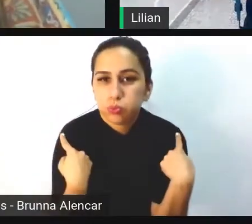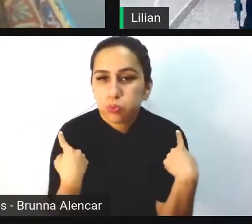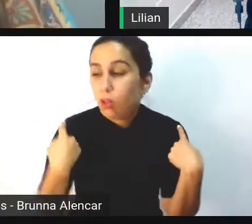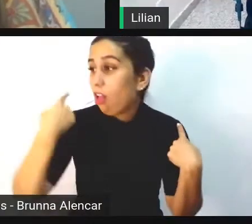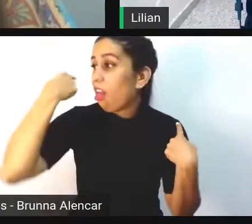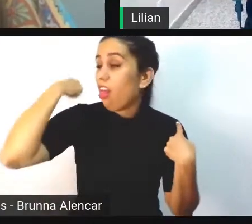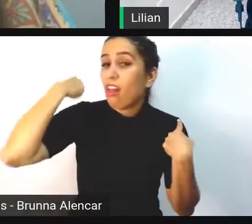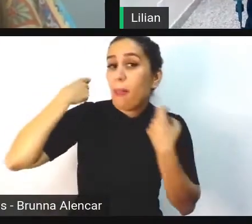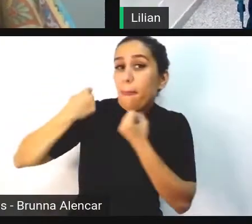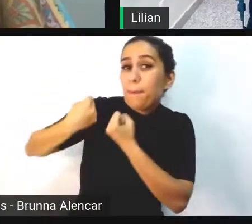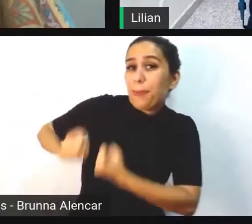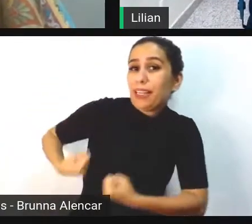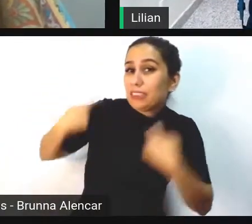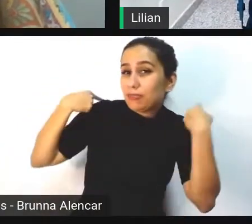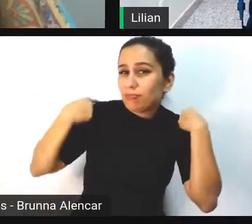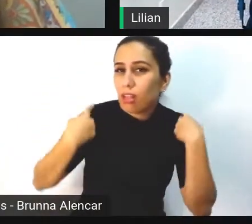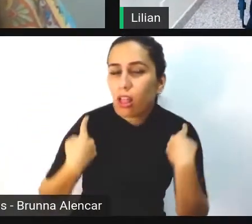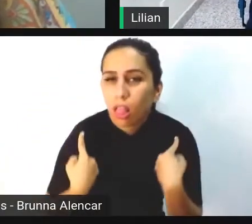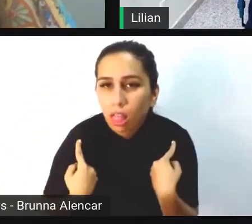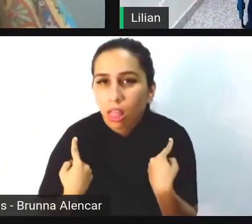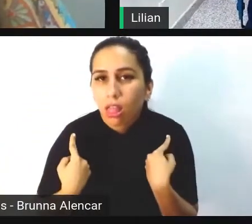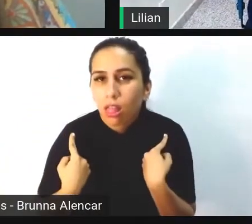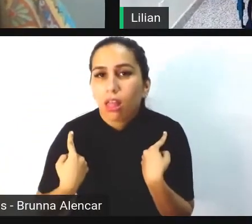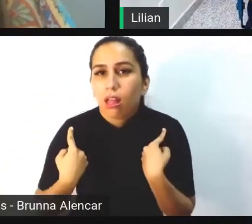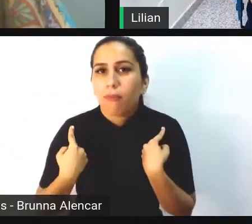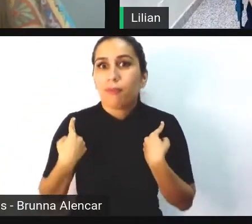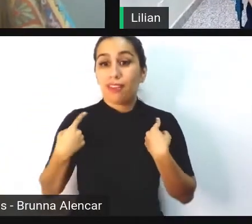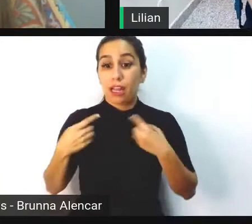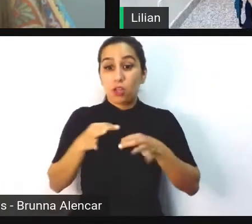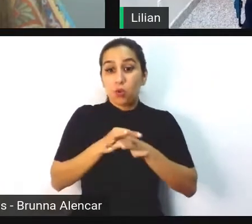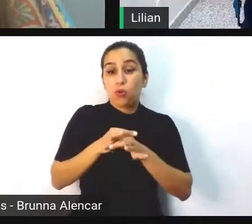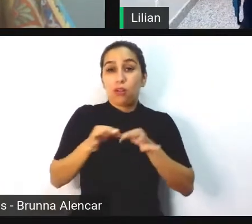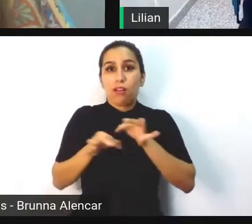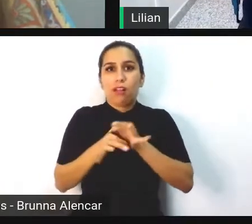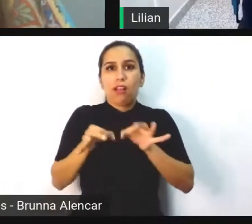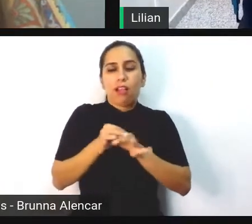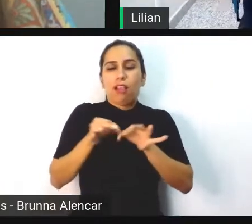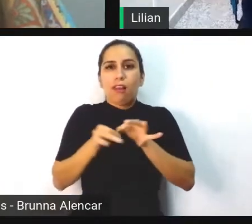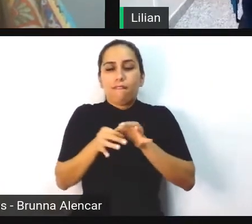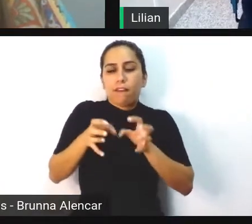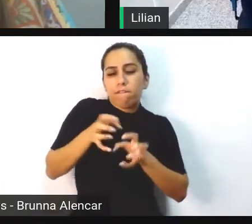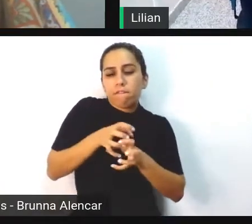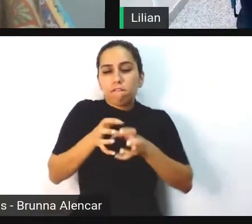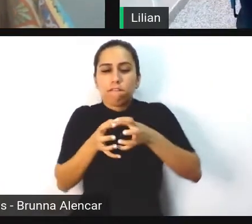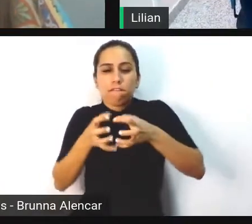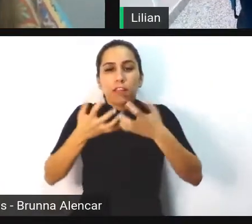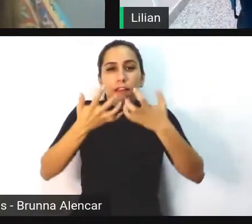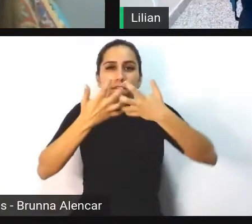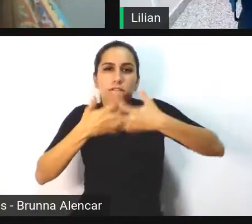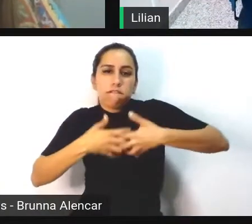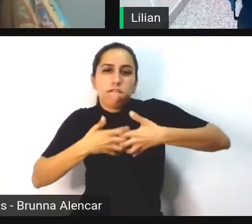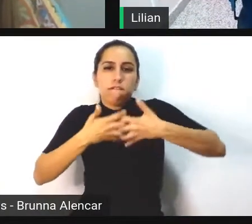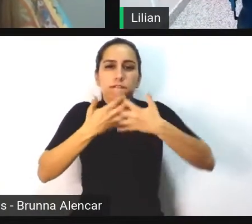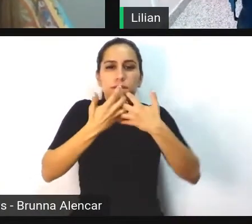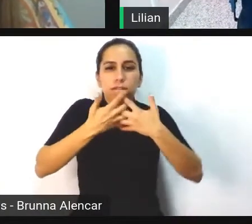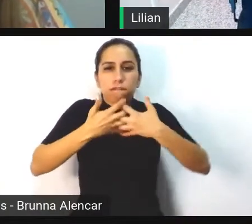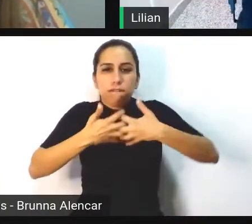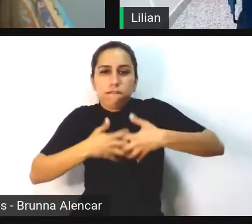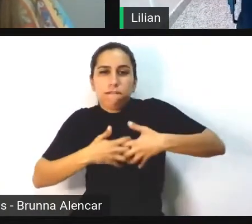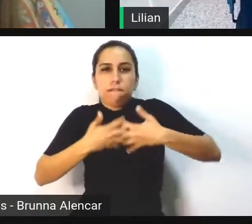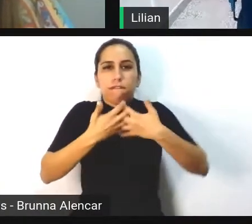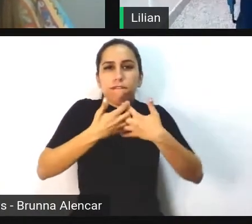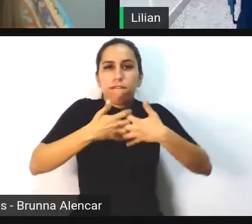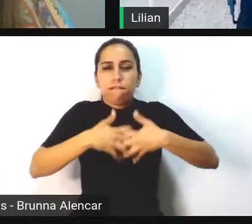atrás, então o disco vai se nutrir, né? Dessa forma, né? Então, quando vocês começarem